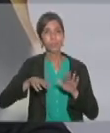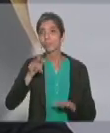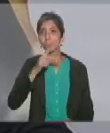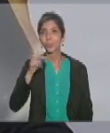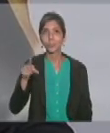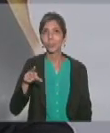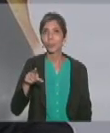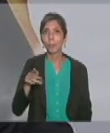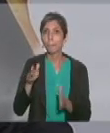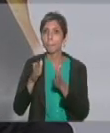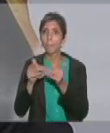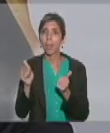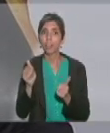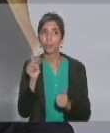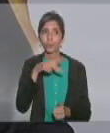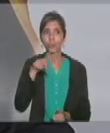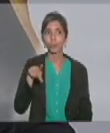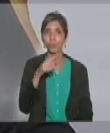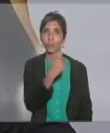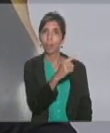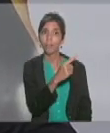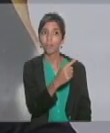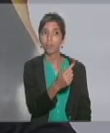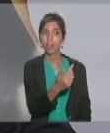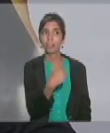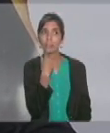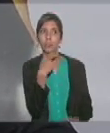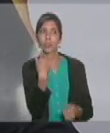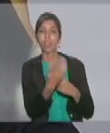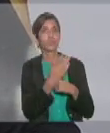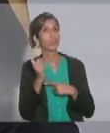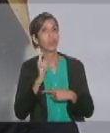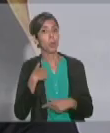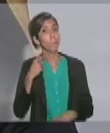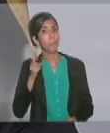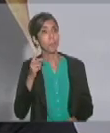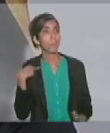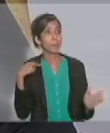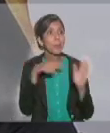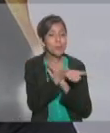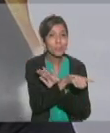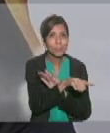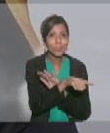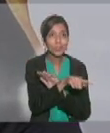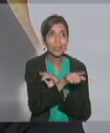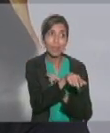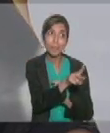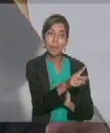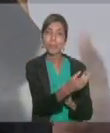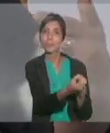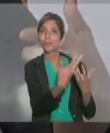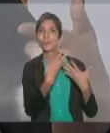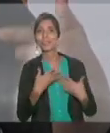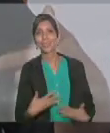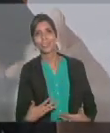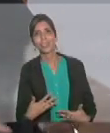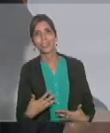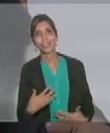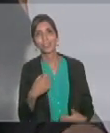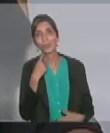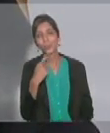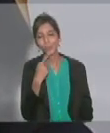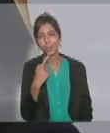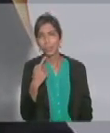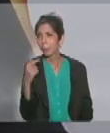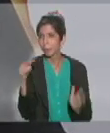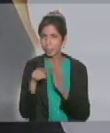vezes ele não pega o professor de geografia para tirar a dúvida. Ele mesmo tira a dúvida com o professor de geografia e ele mesmo explica aquela dúvida